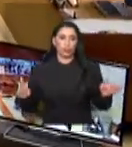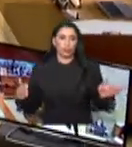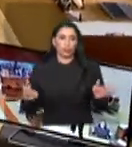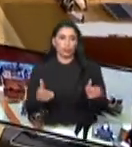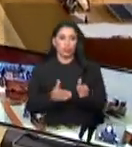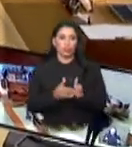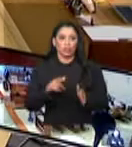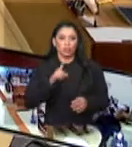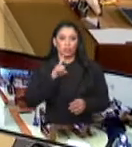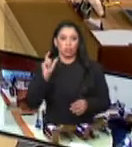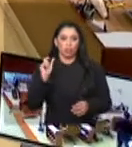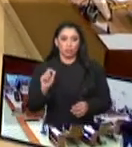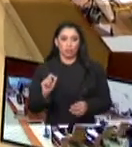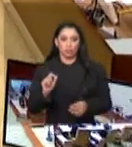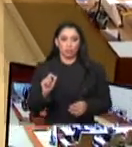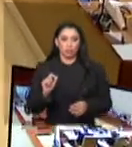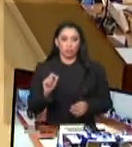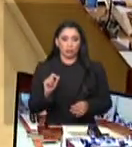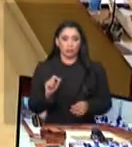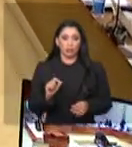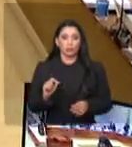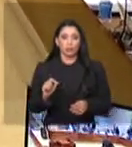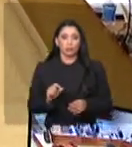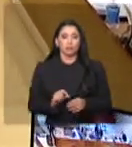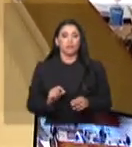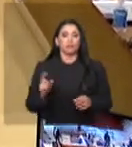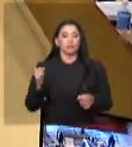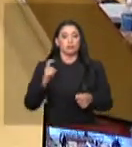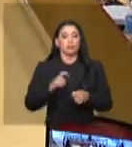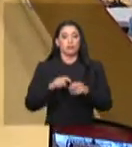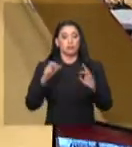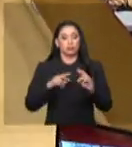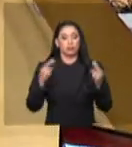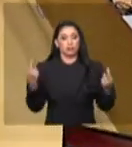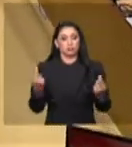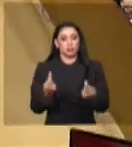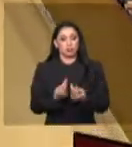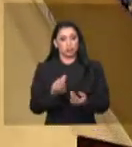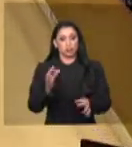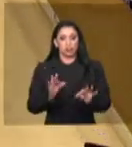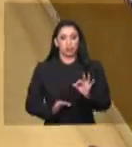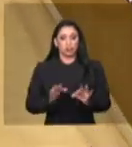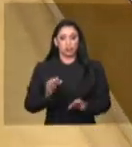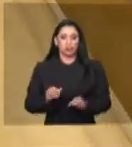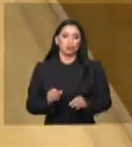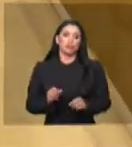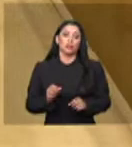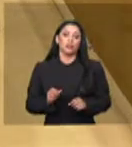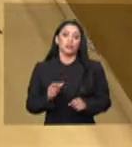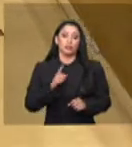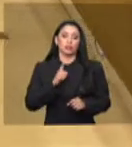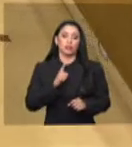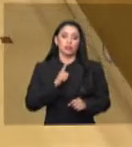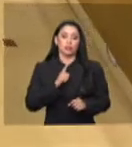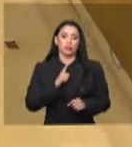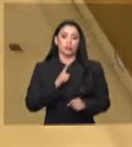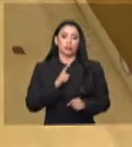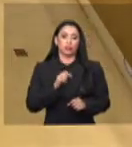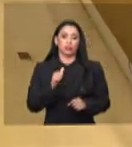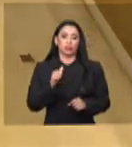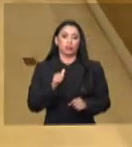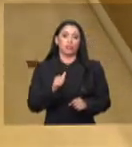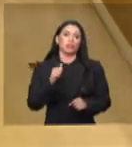declaro reaberta a sessão em continuidade ovulamento da ação declaratória de constitucionalidade